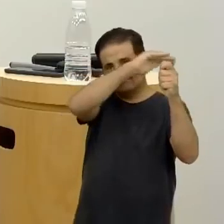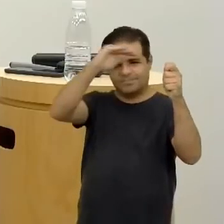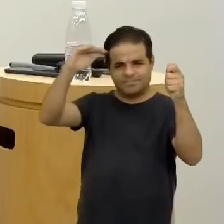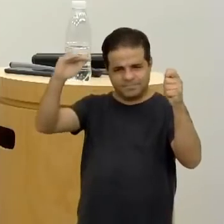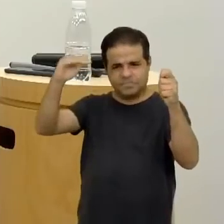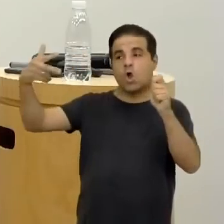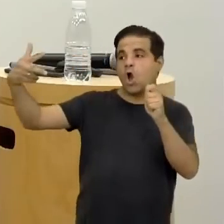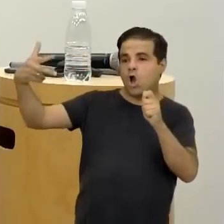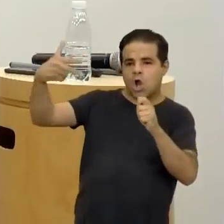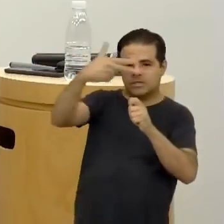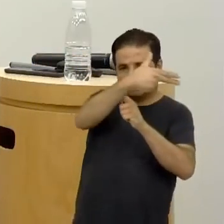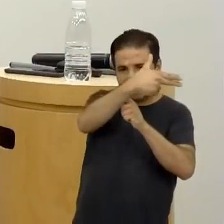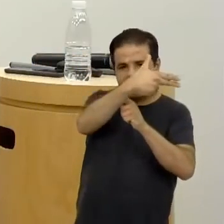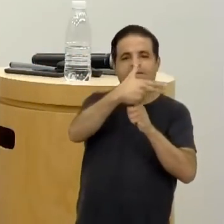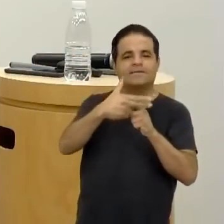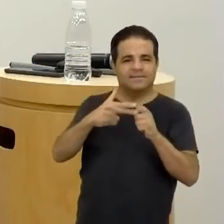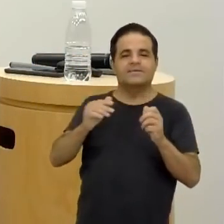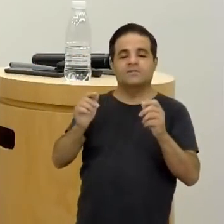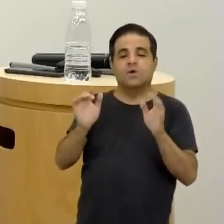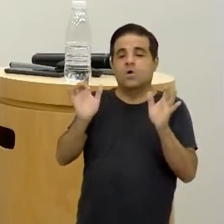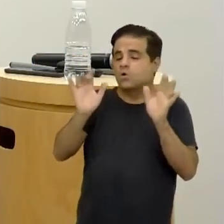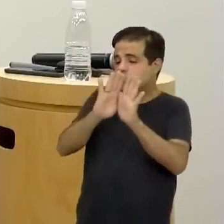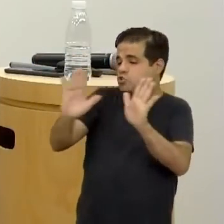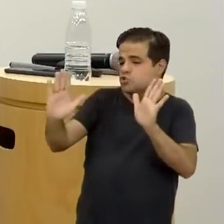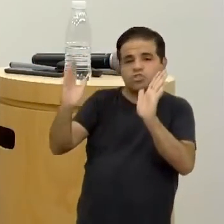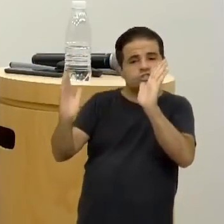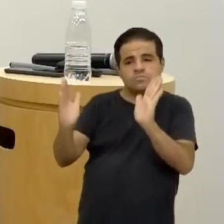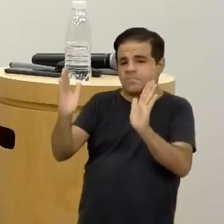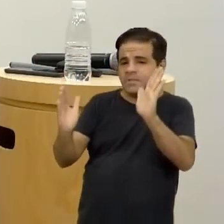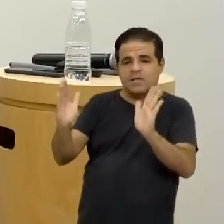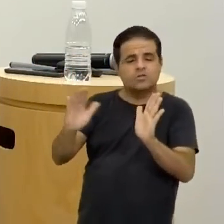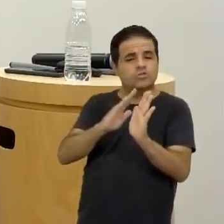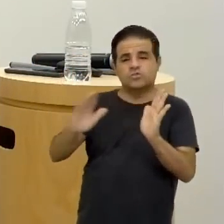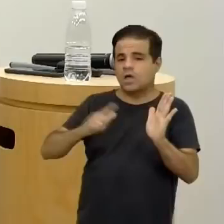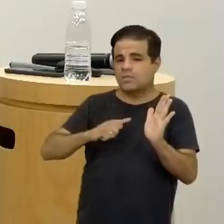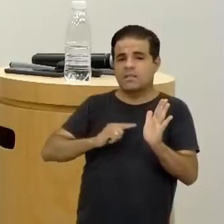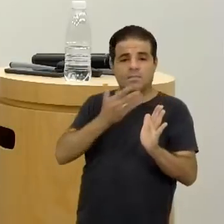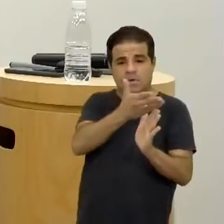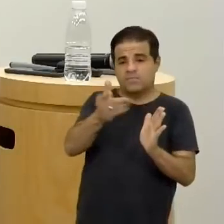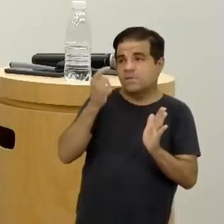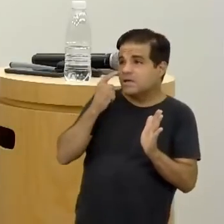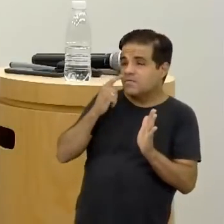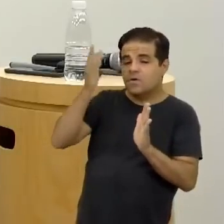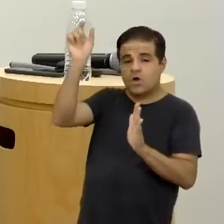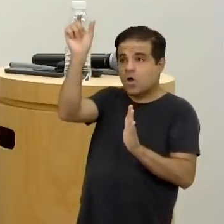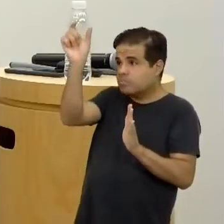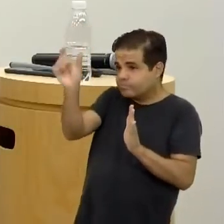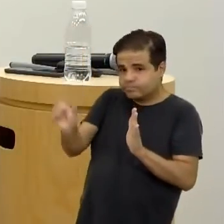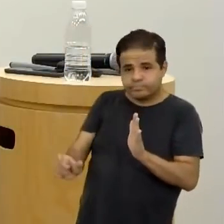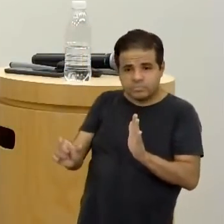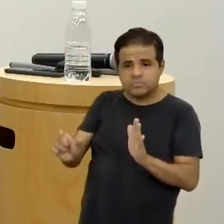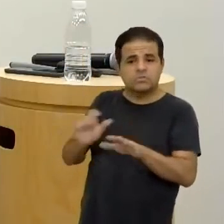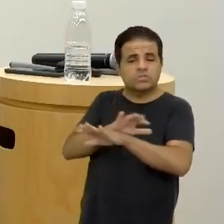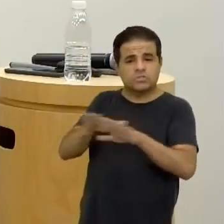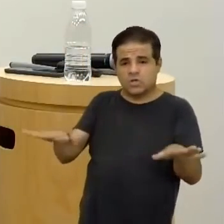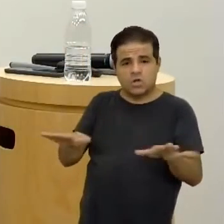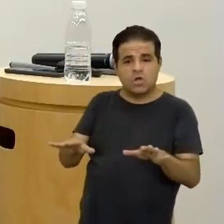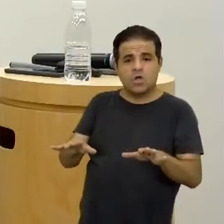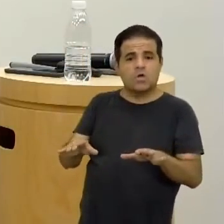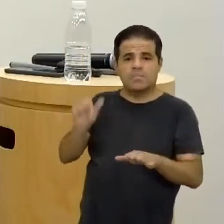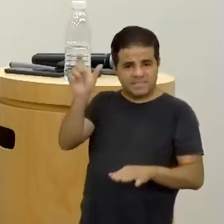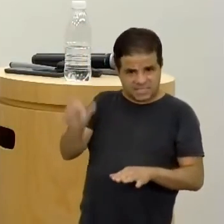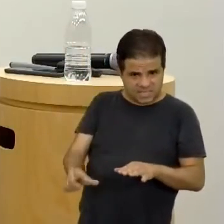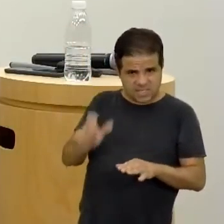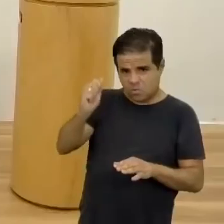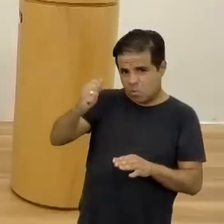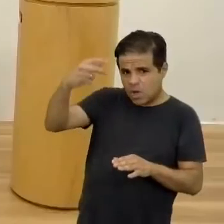aqui que eu acabei de cortar portanto sobrou isso tá bom eu vou esse pedacinho aqui para você só só que isso daqui não